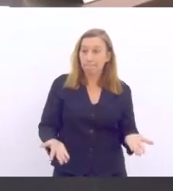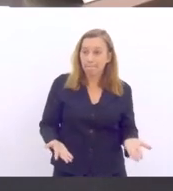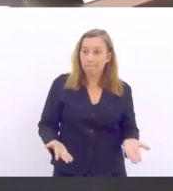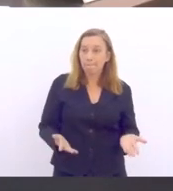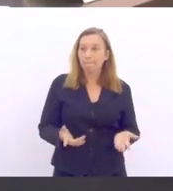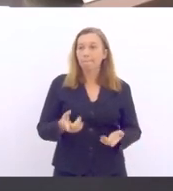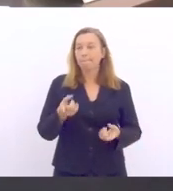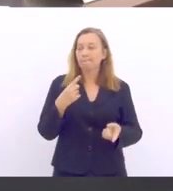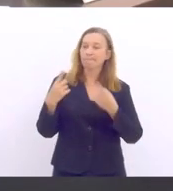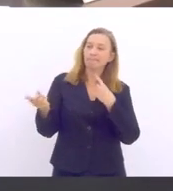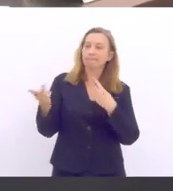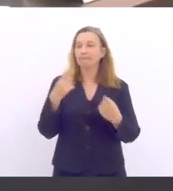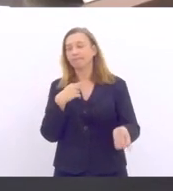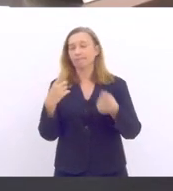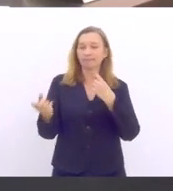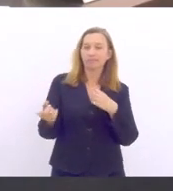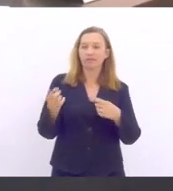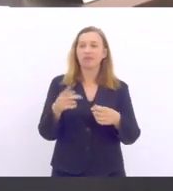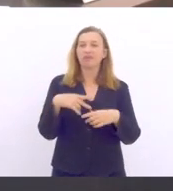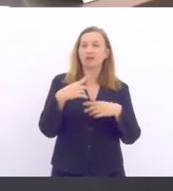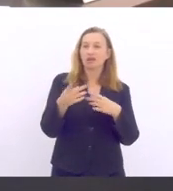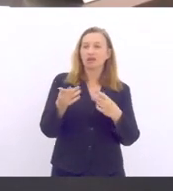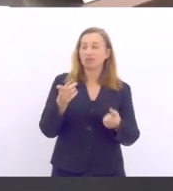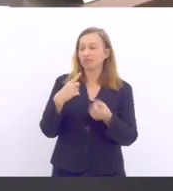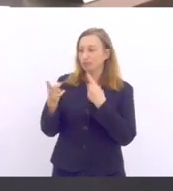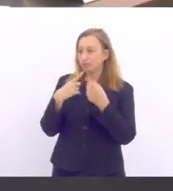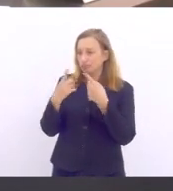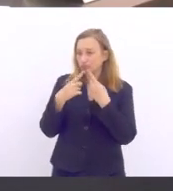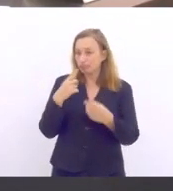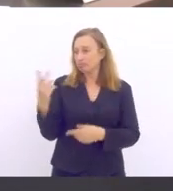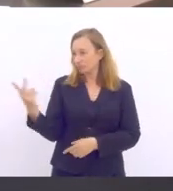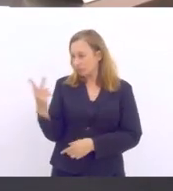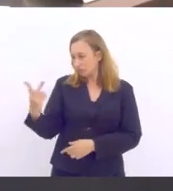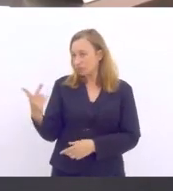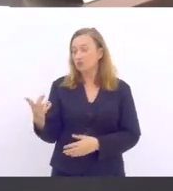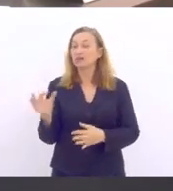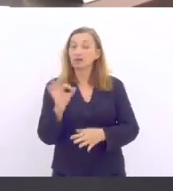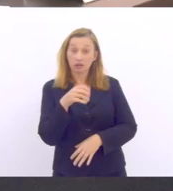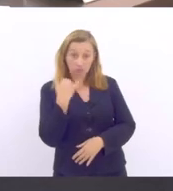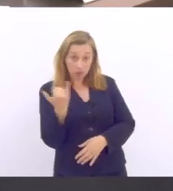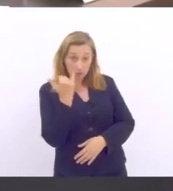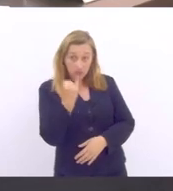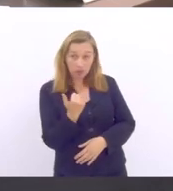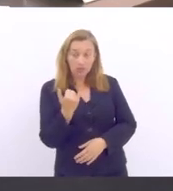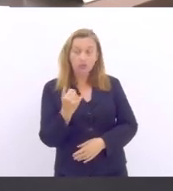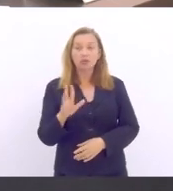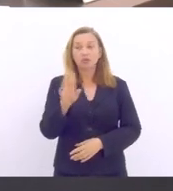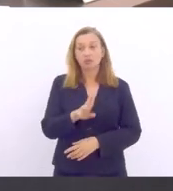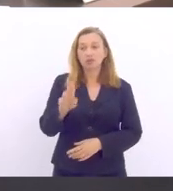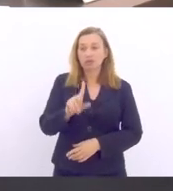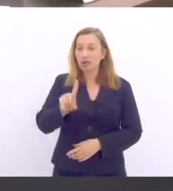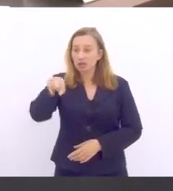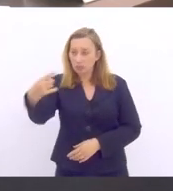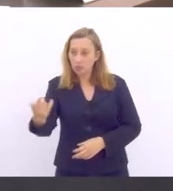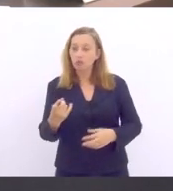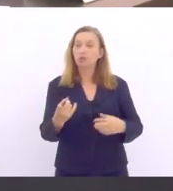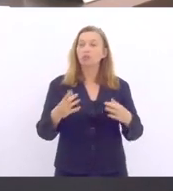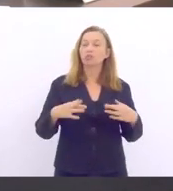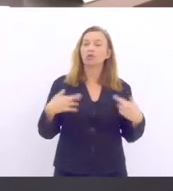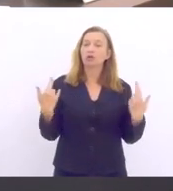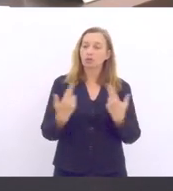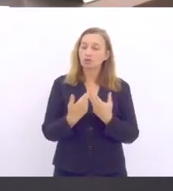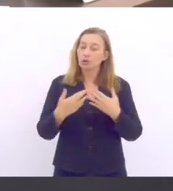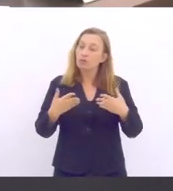não ficar ida e vinda entre vocês sobre essa questão, que é relevante, vai ser objeto de uma audiência